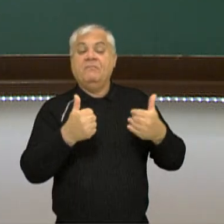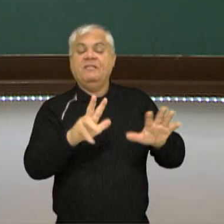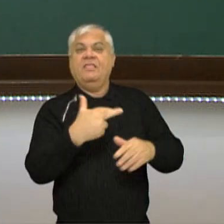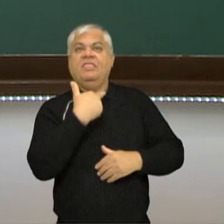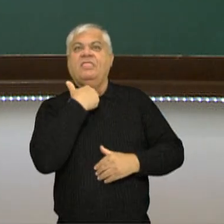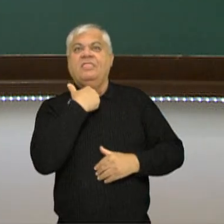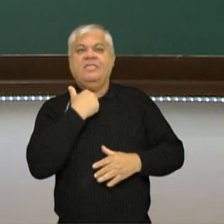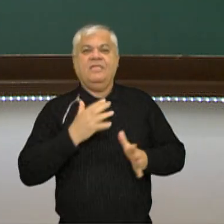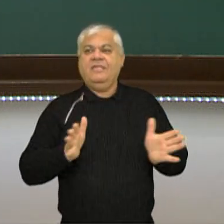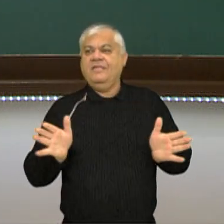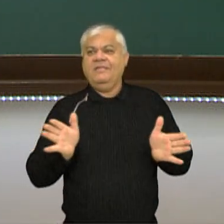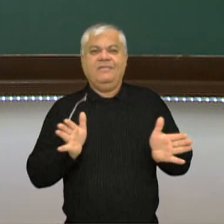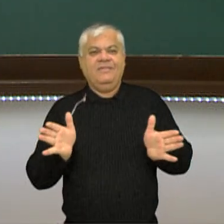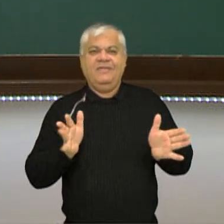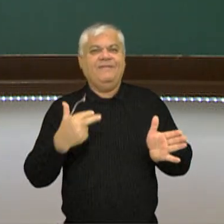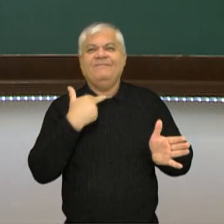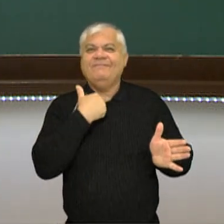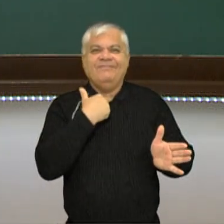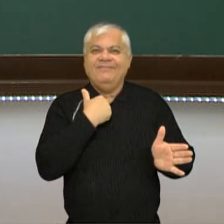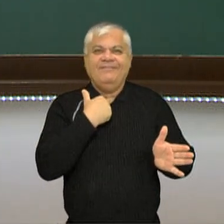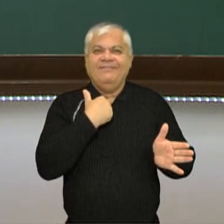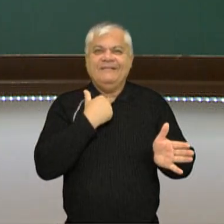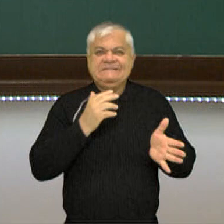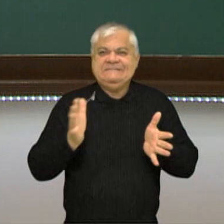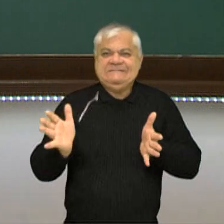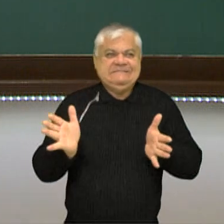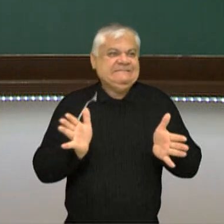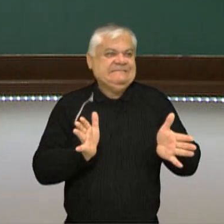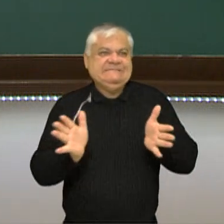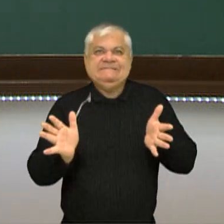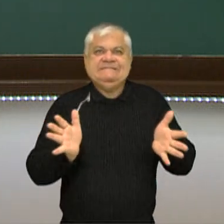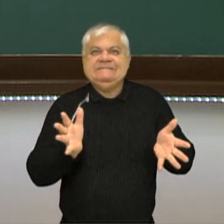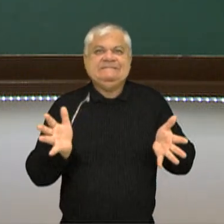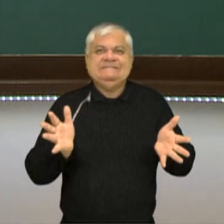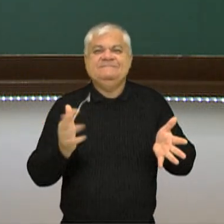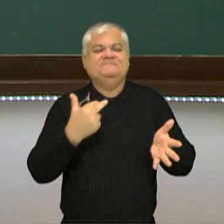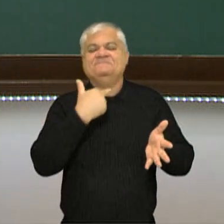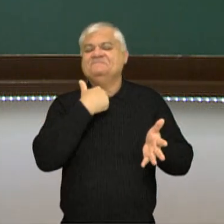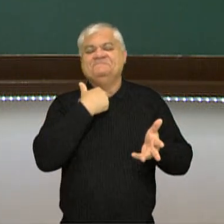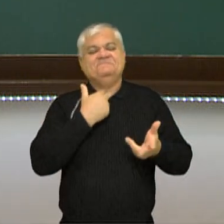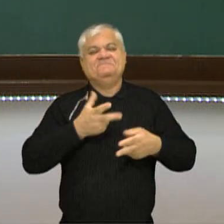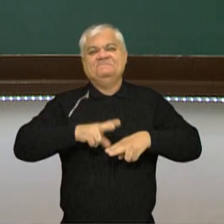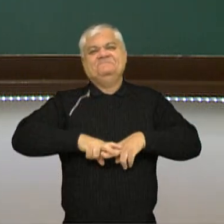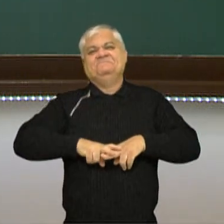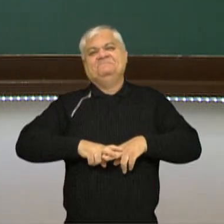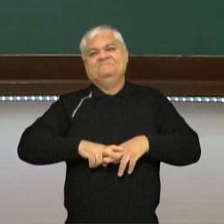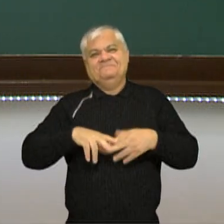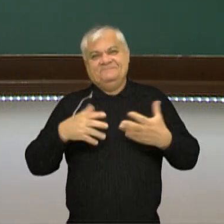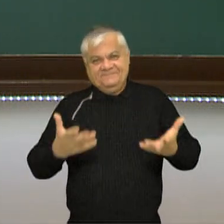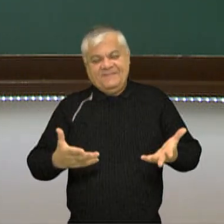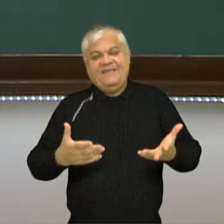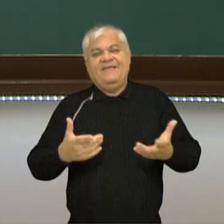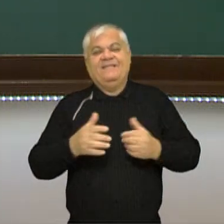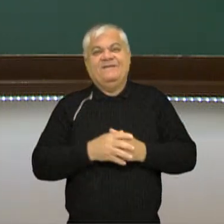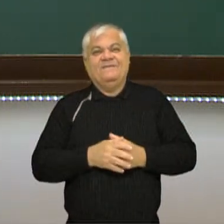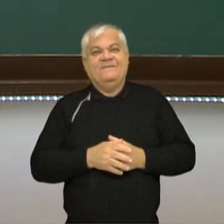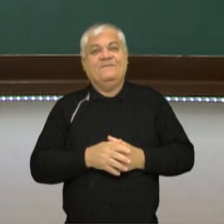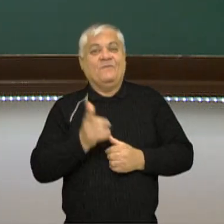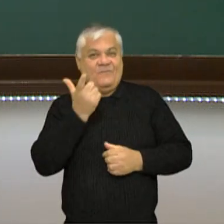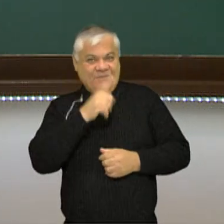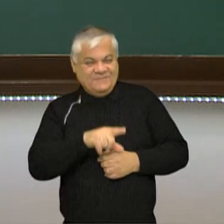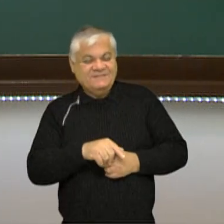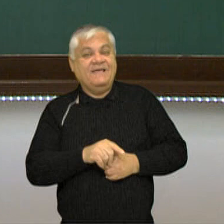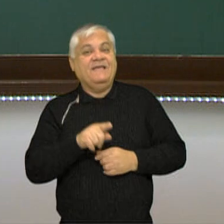saída, encurralado, preso, ele não tem para onde ir, ele não consegue se livrar desse meu ataque.